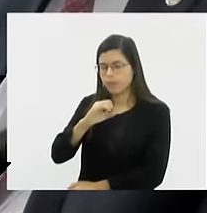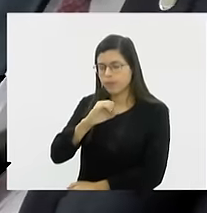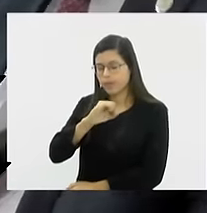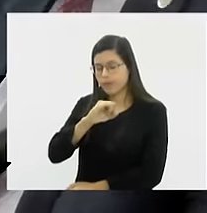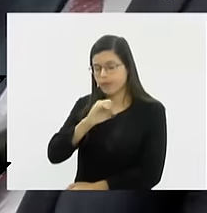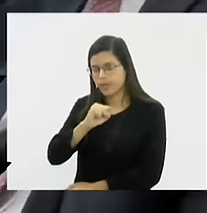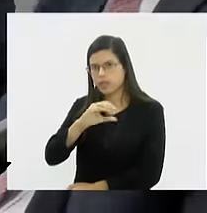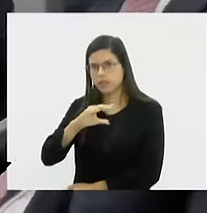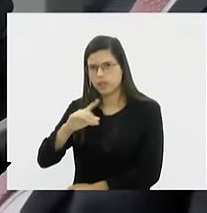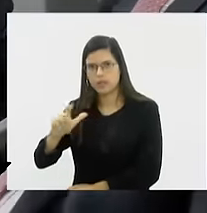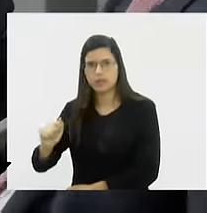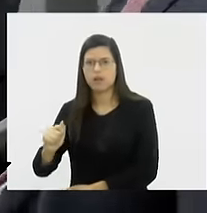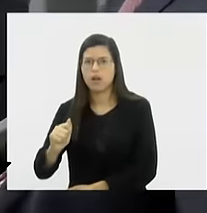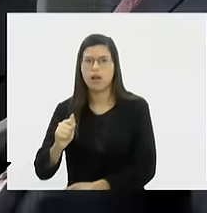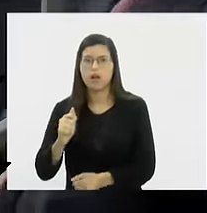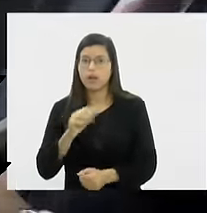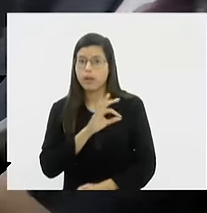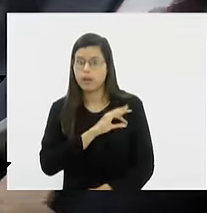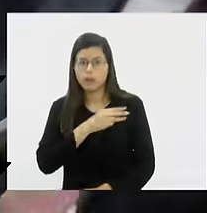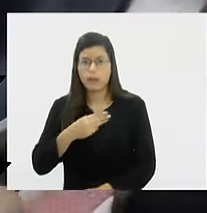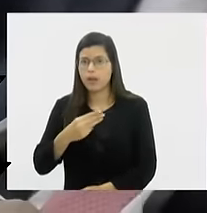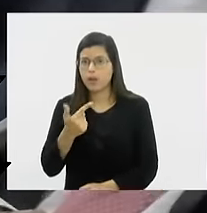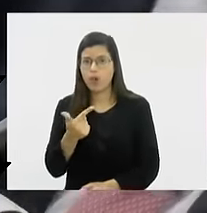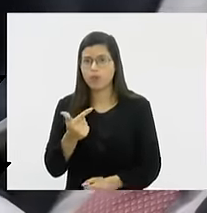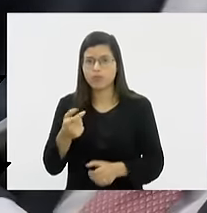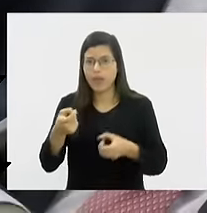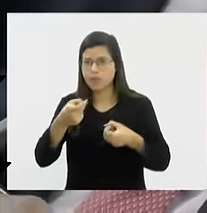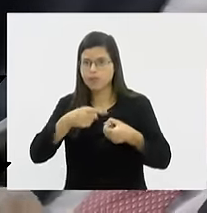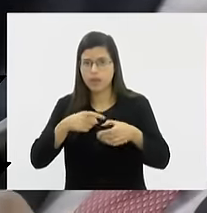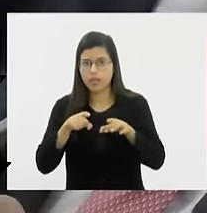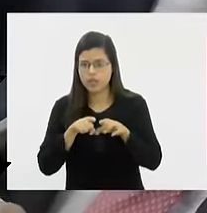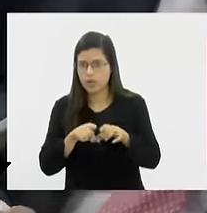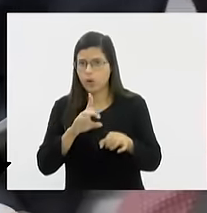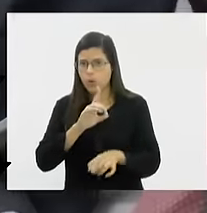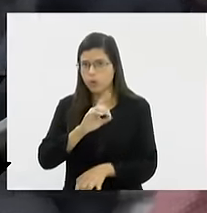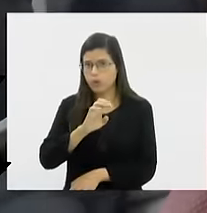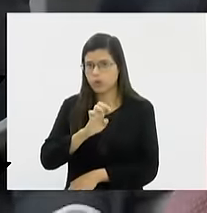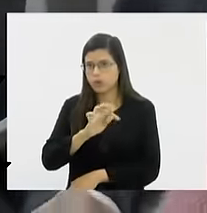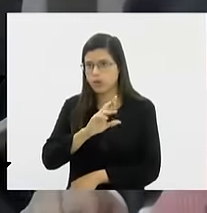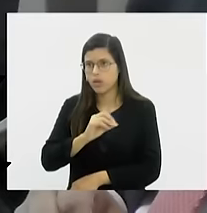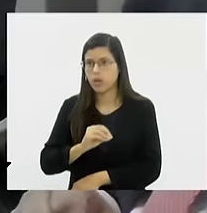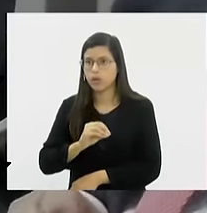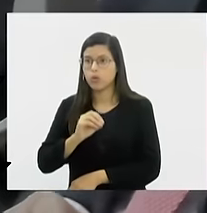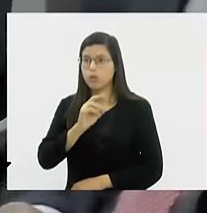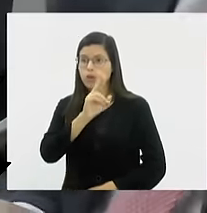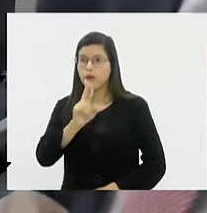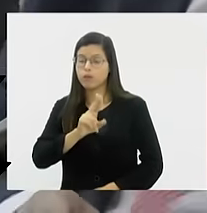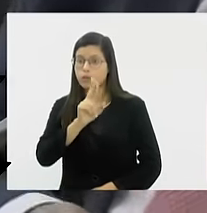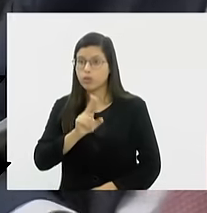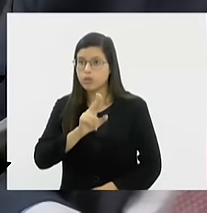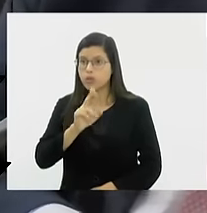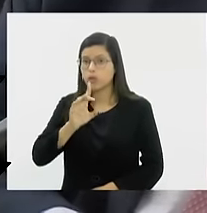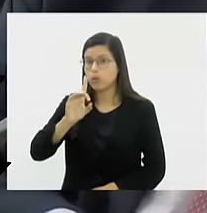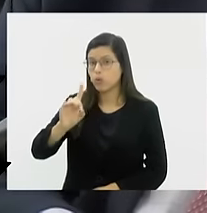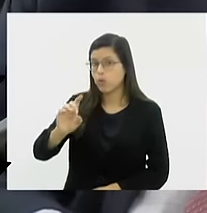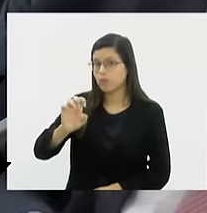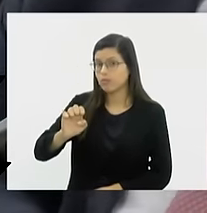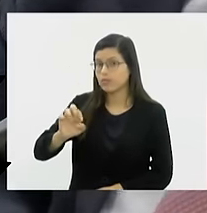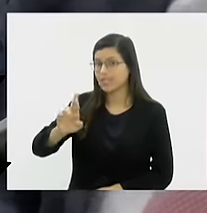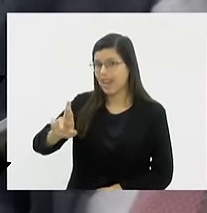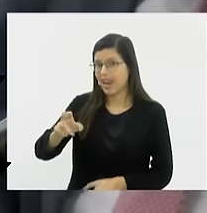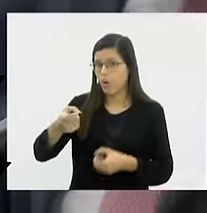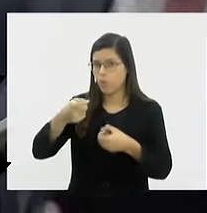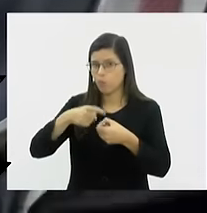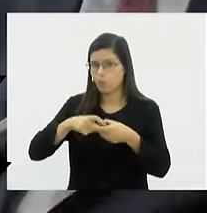tinha contrato, não tem contrato, convênio com o Deto, e estava utilizando o convênio com o DER para fazer as